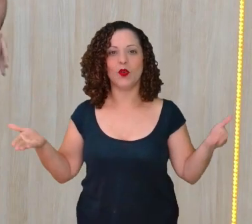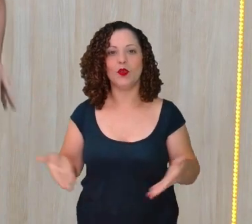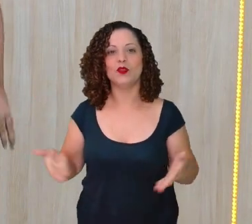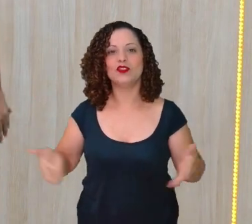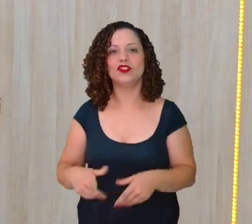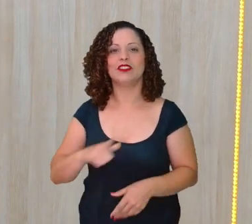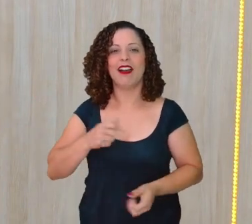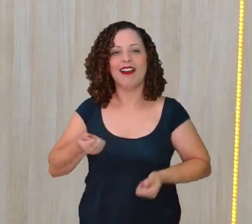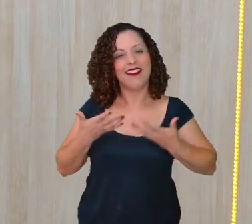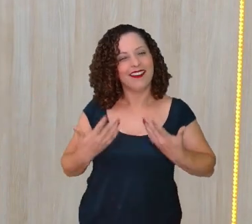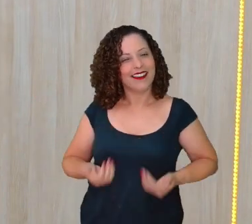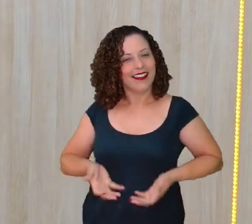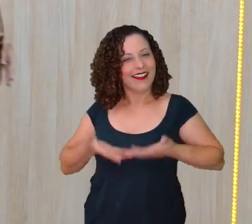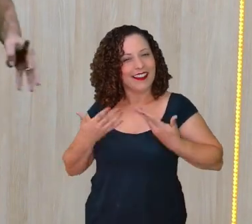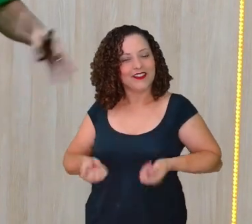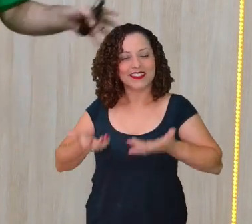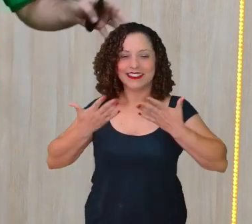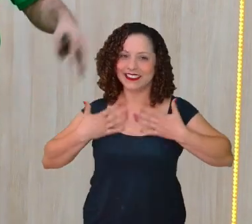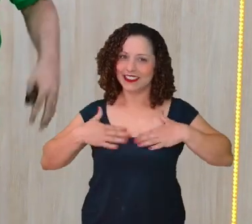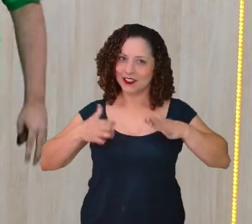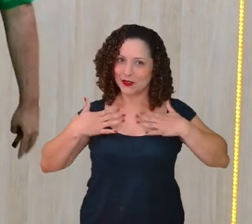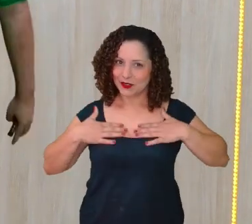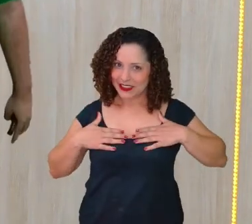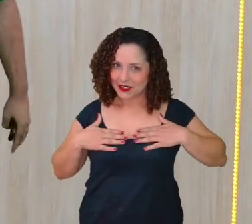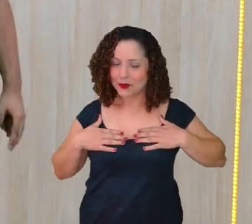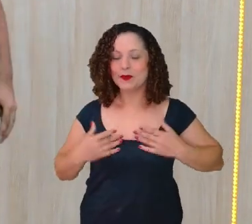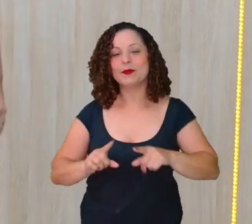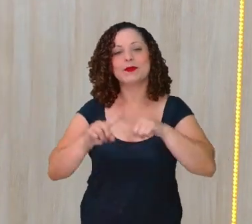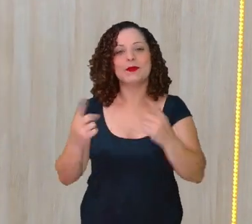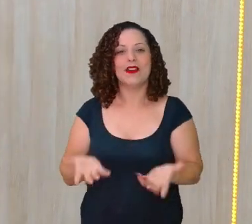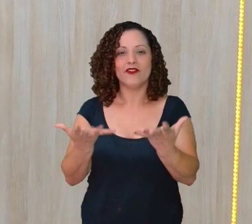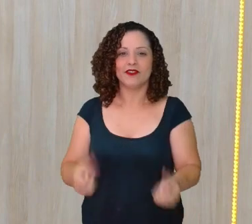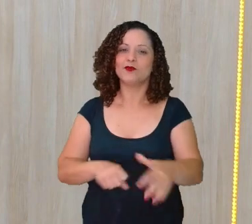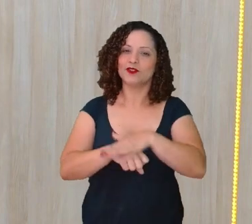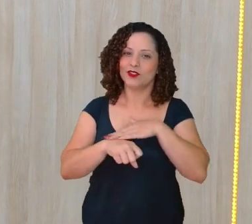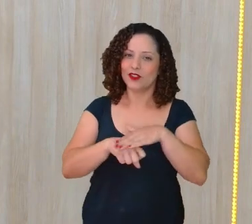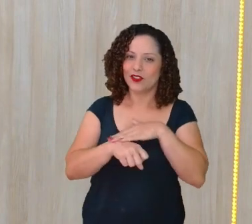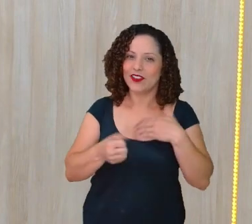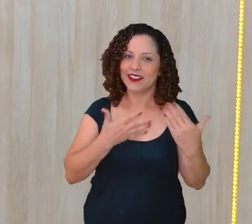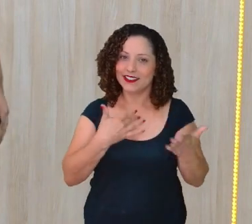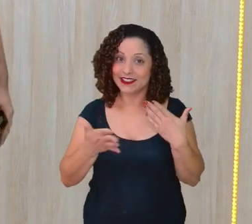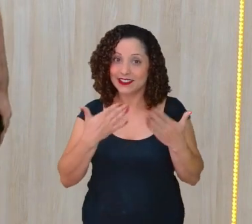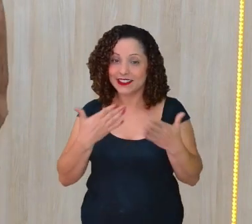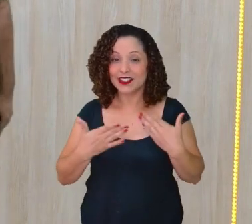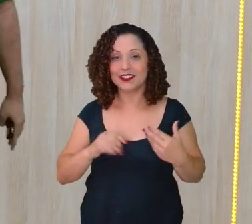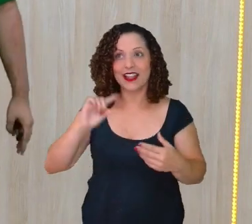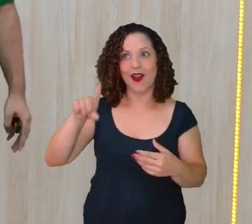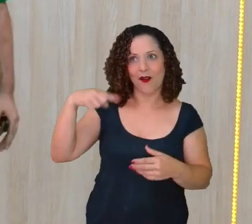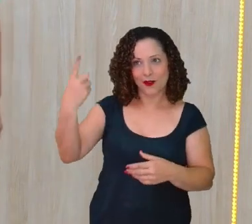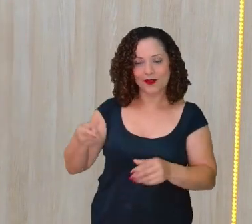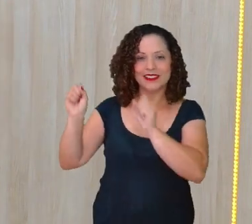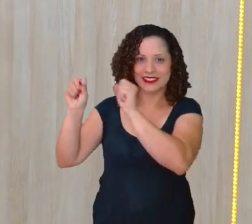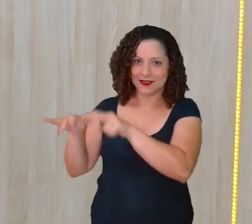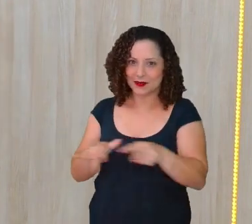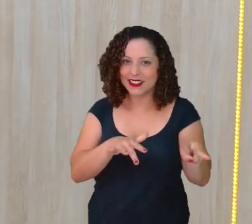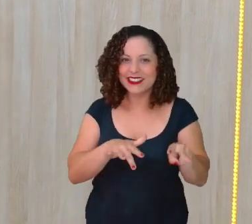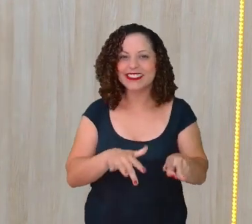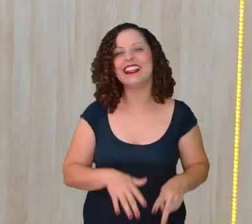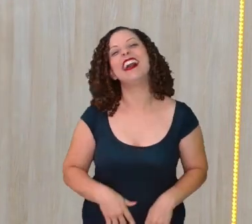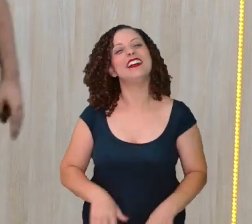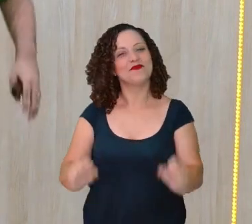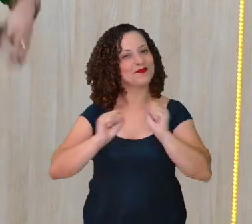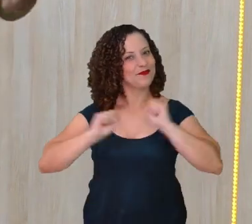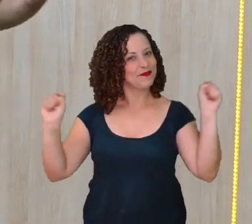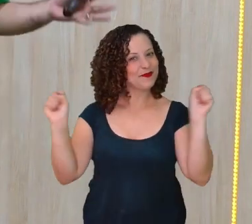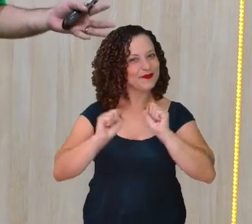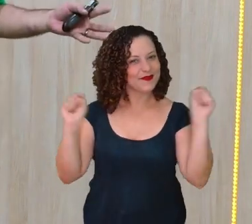mais leve, negócio mais tranquilo, mas vamos dialogando e próxima semana a gente está aqui na gás total,